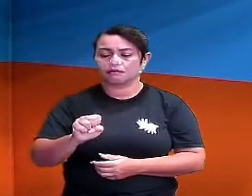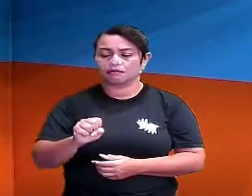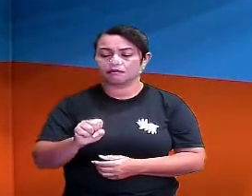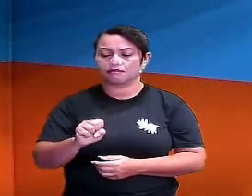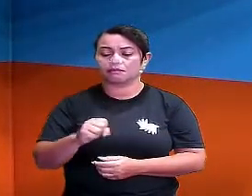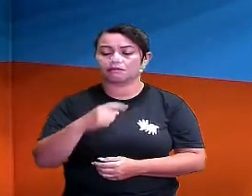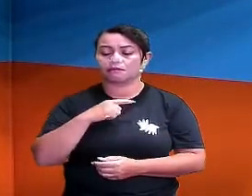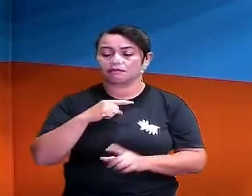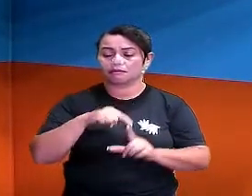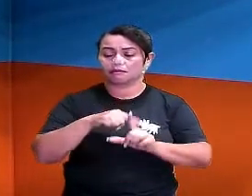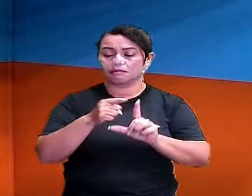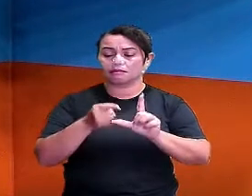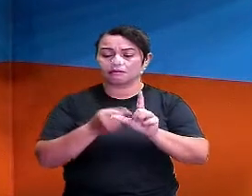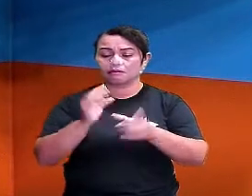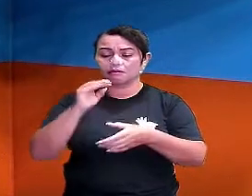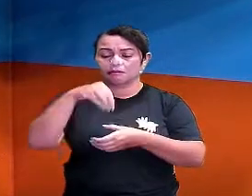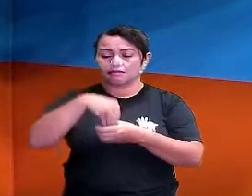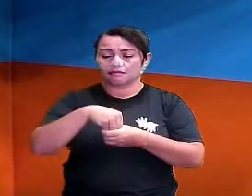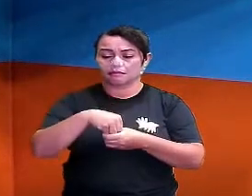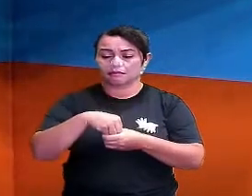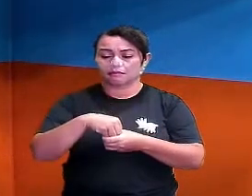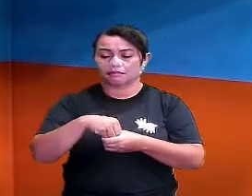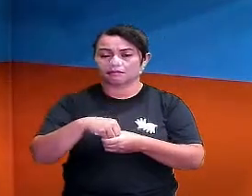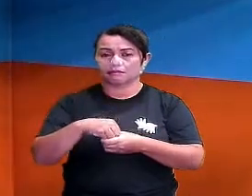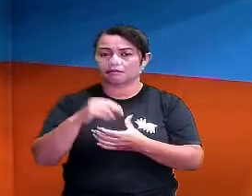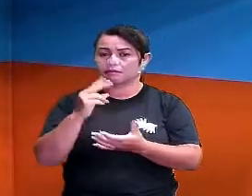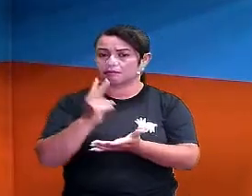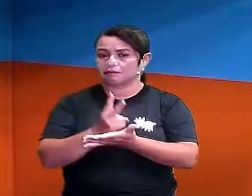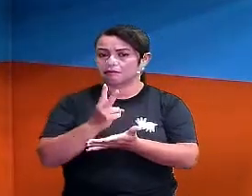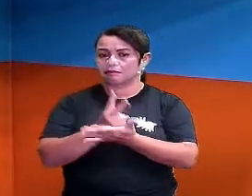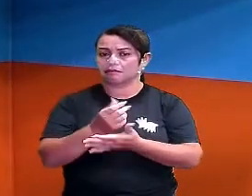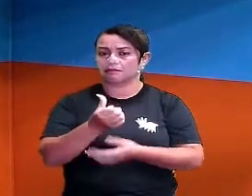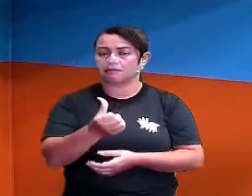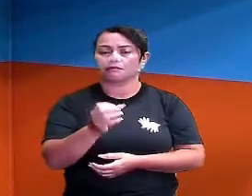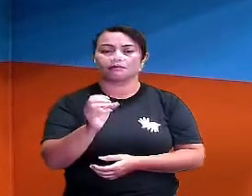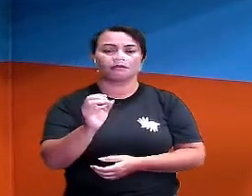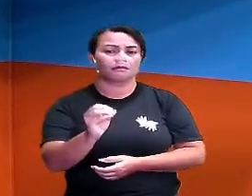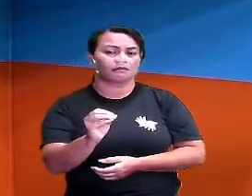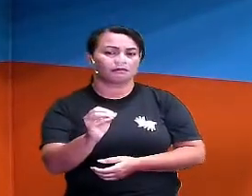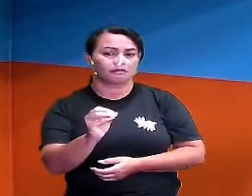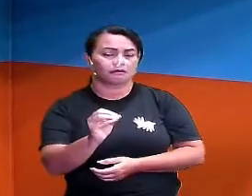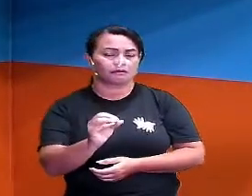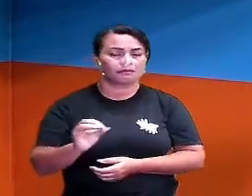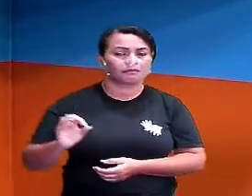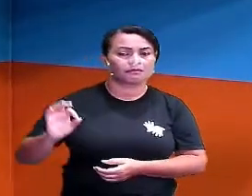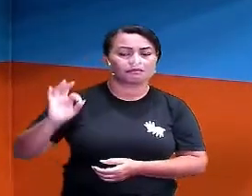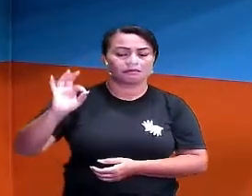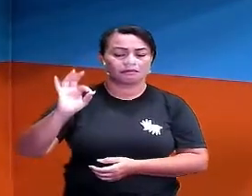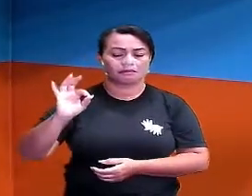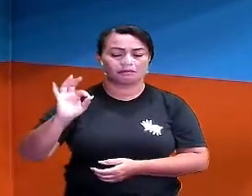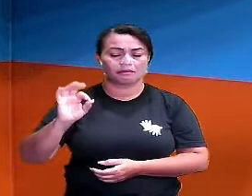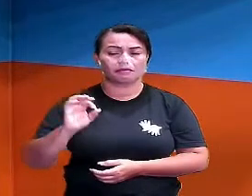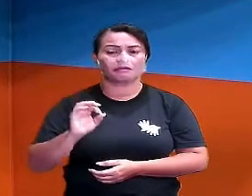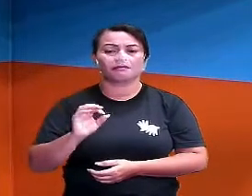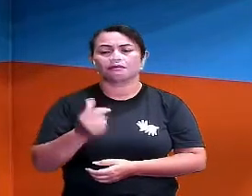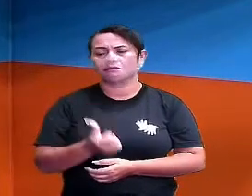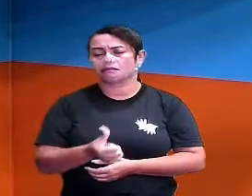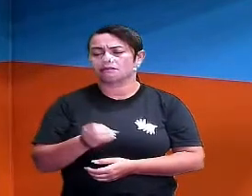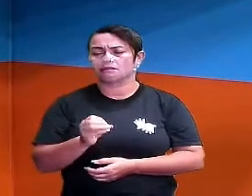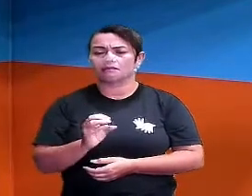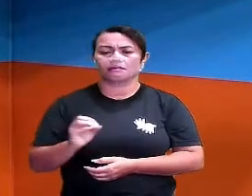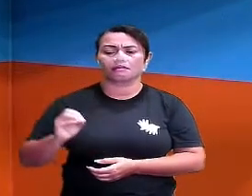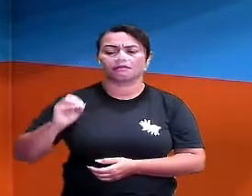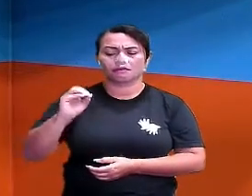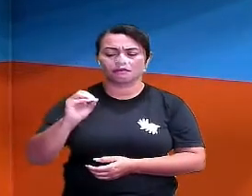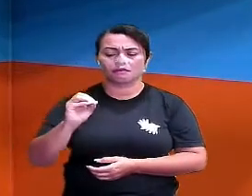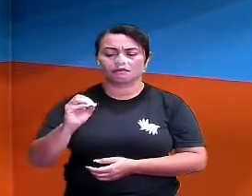Ângulos internos de um triângulo equilátero medem 60 graus. Então, são referências que não vão ter mudanças,